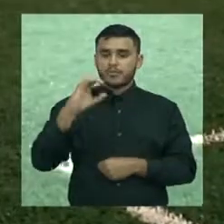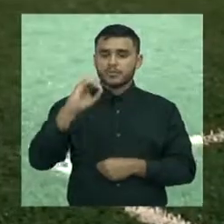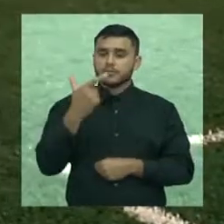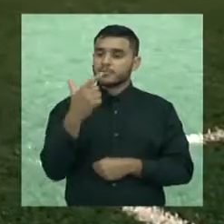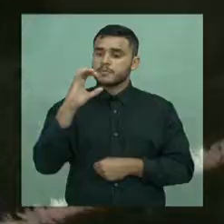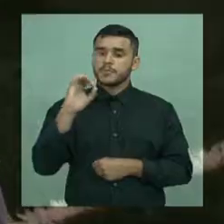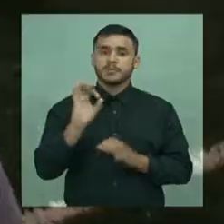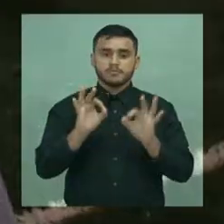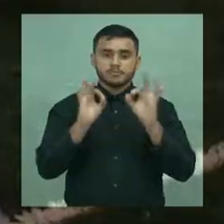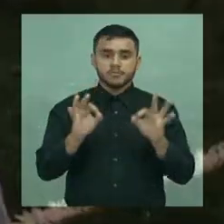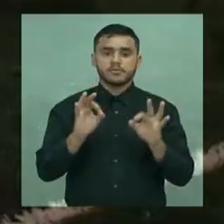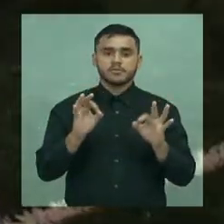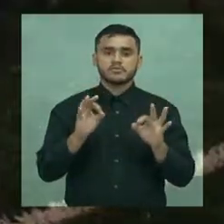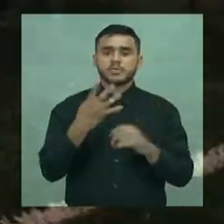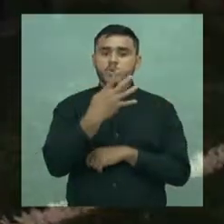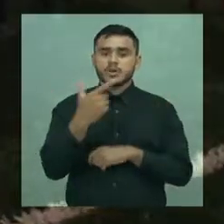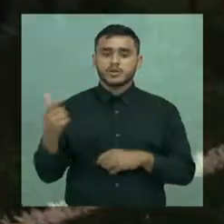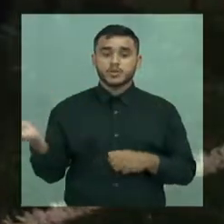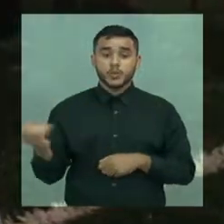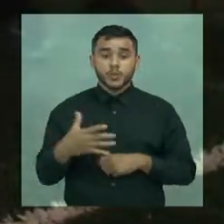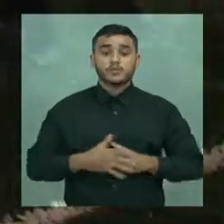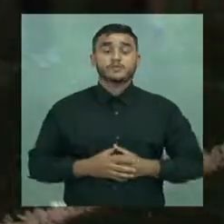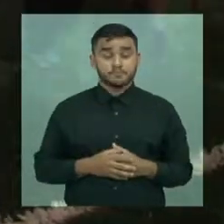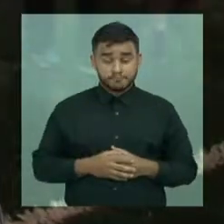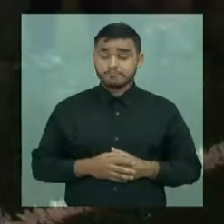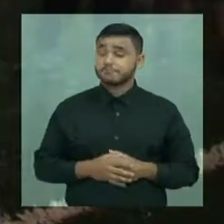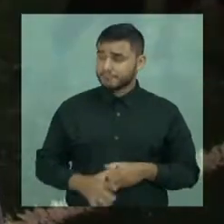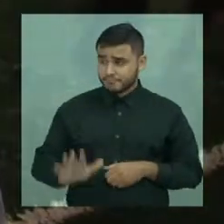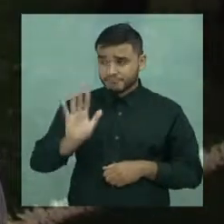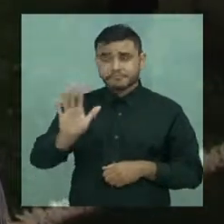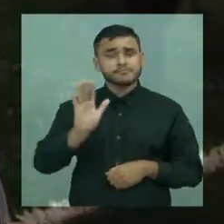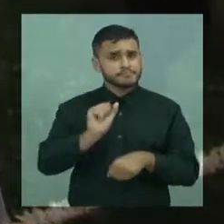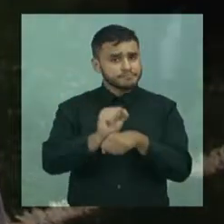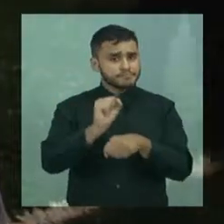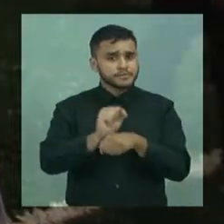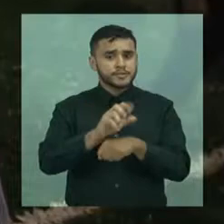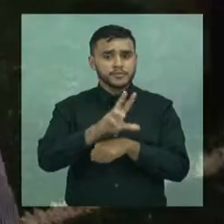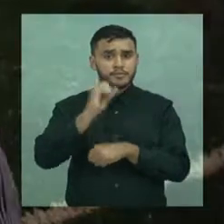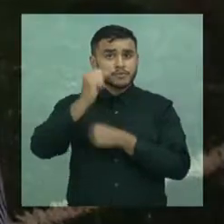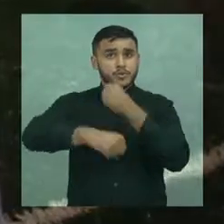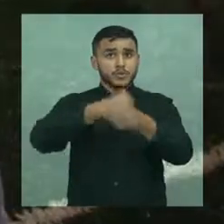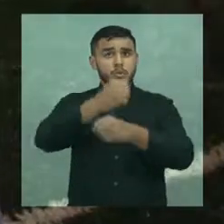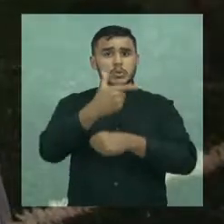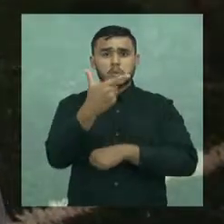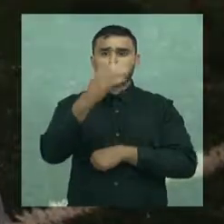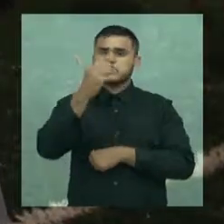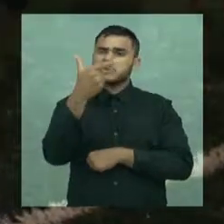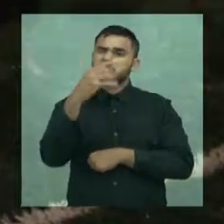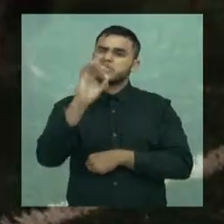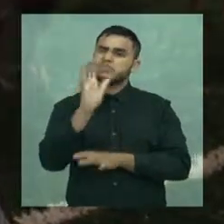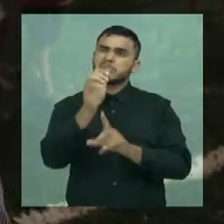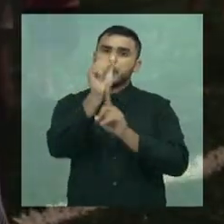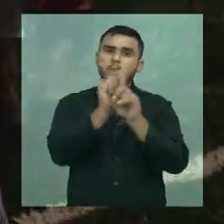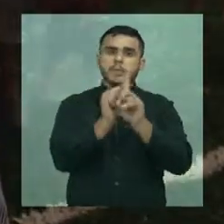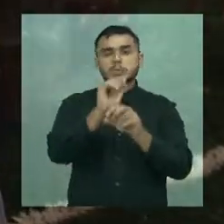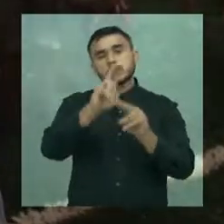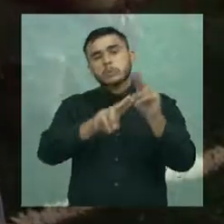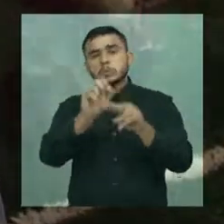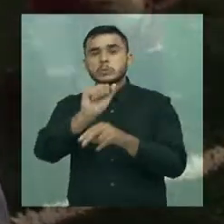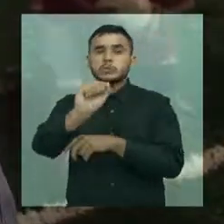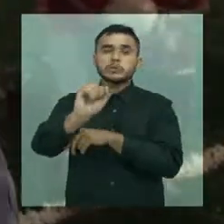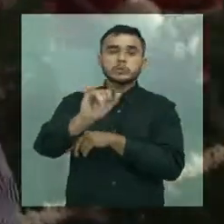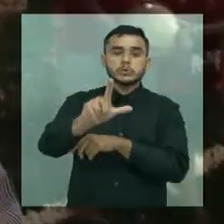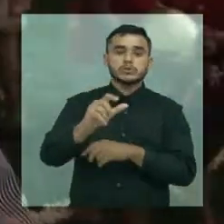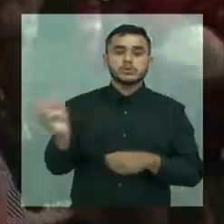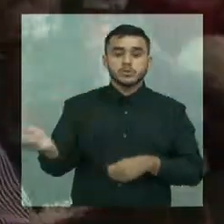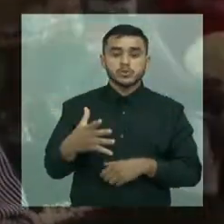entregues à população. Já estão algumas já em construção, então até o meio do próximo ano estarão sendo entregues então todas essas 42 areninhas.